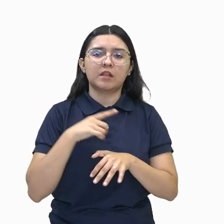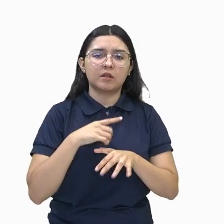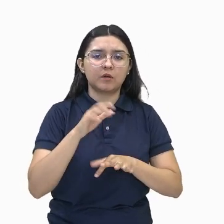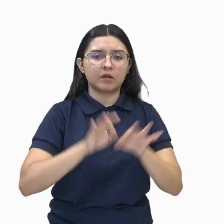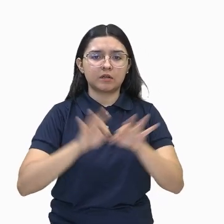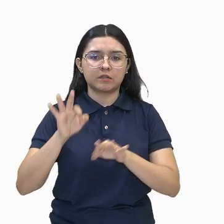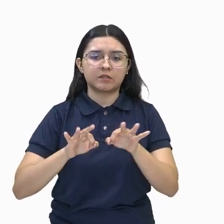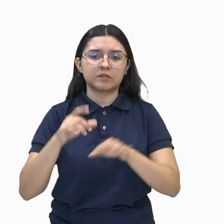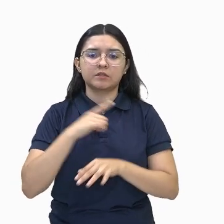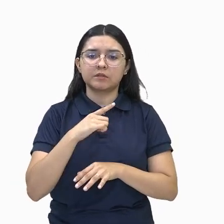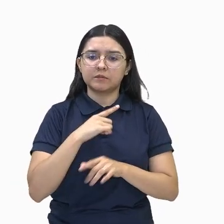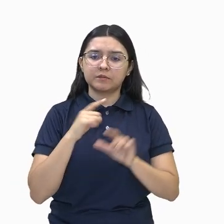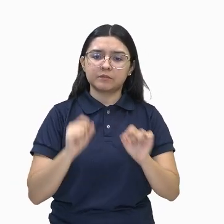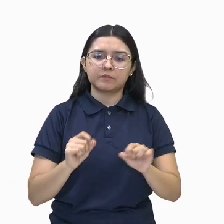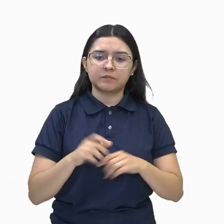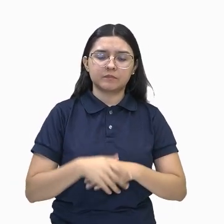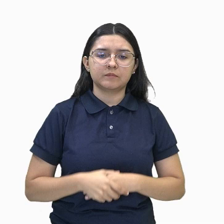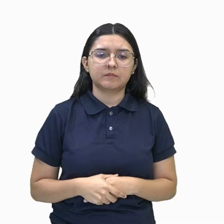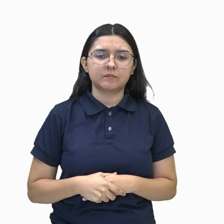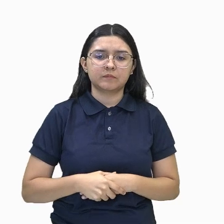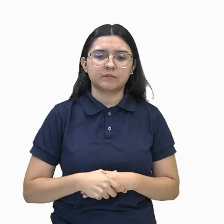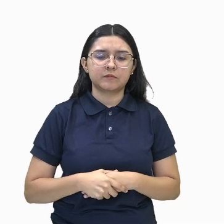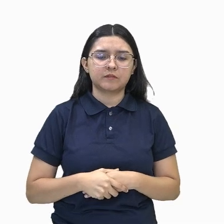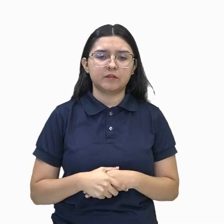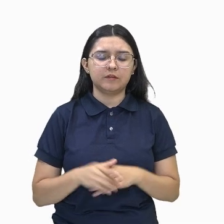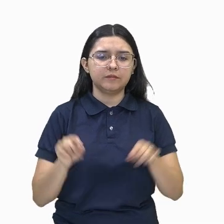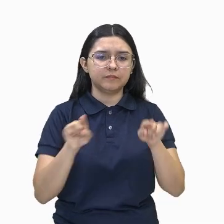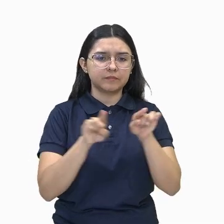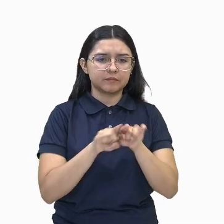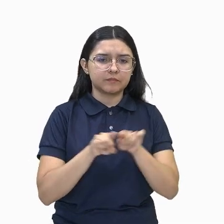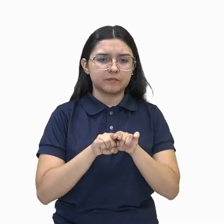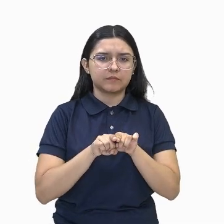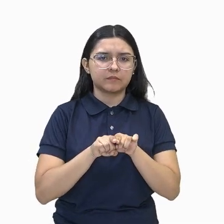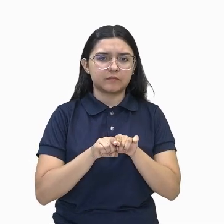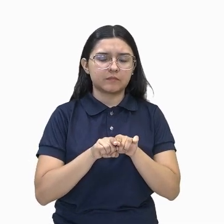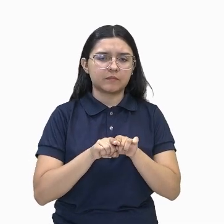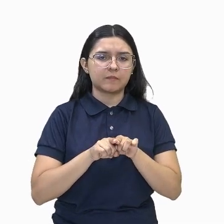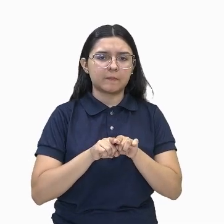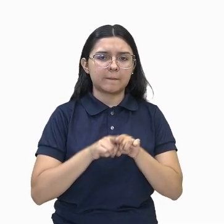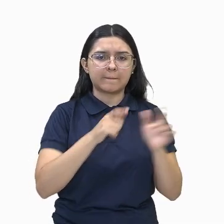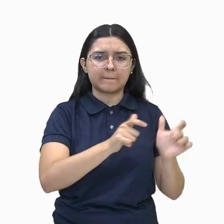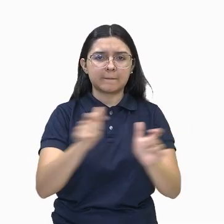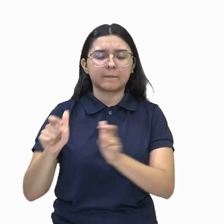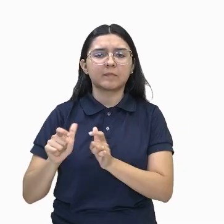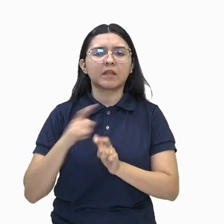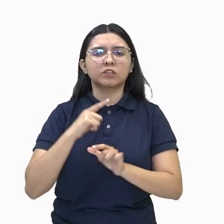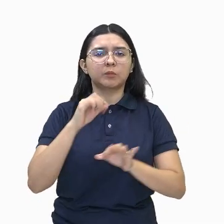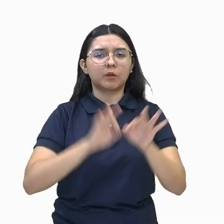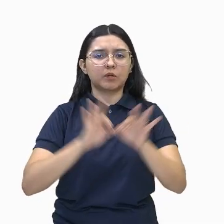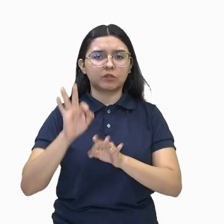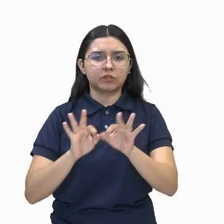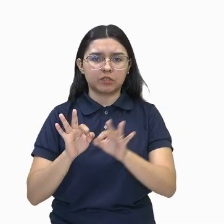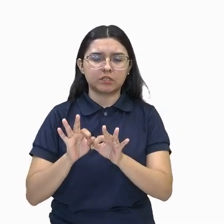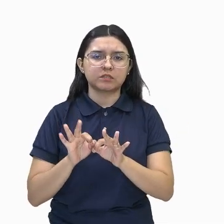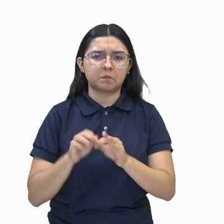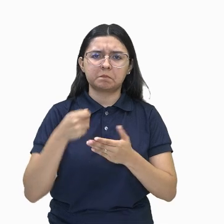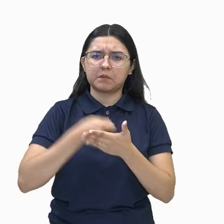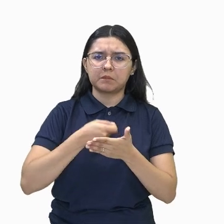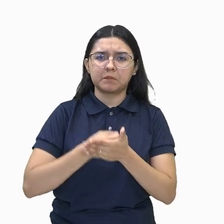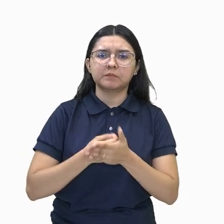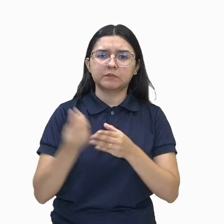em estamentos ou estados. Ou seja, professor, existia toda uma organização bastante rígida